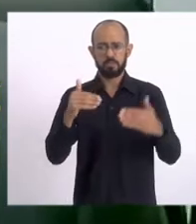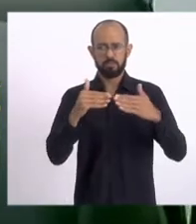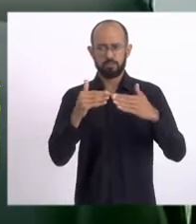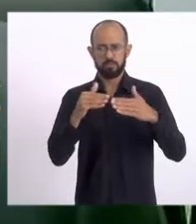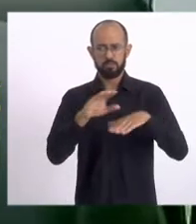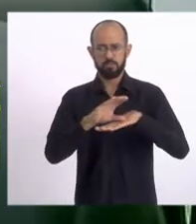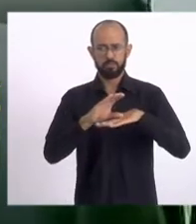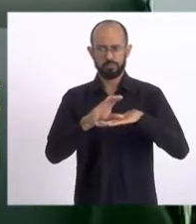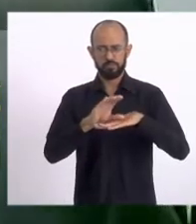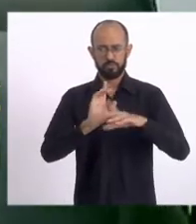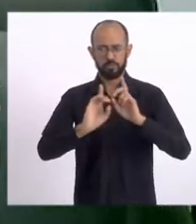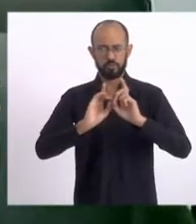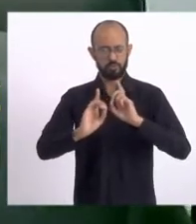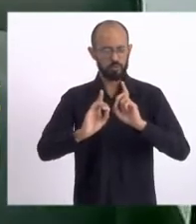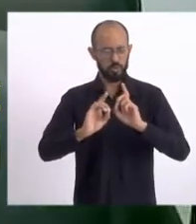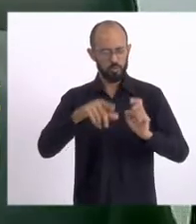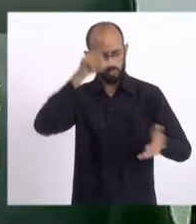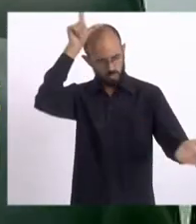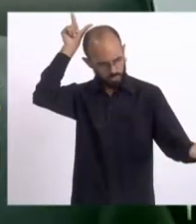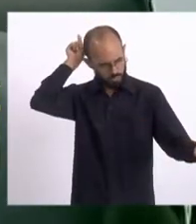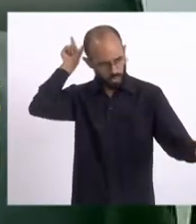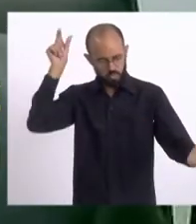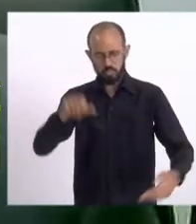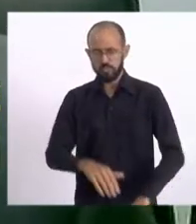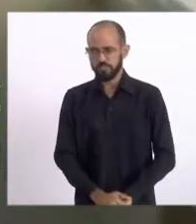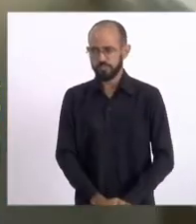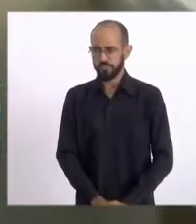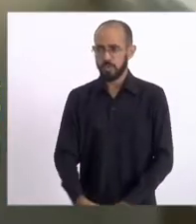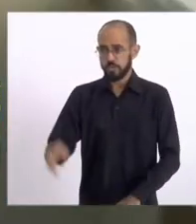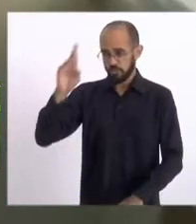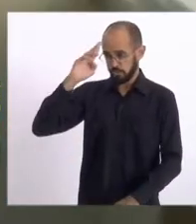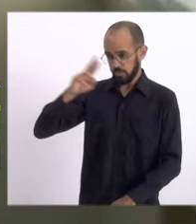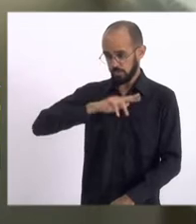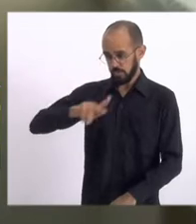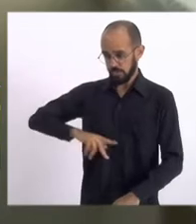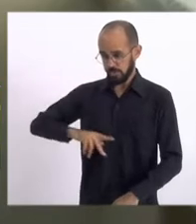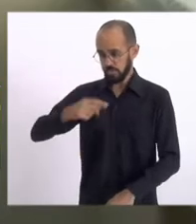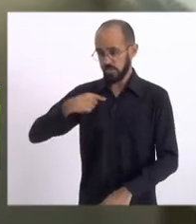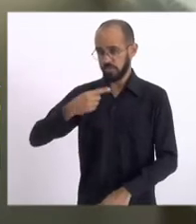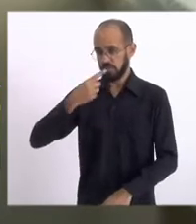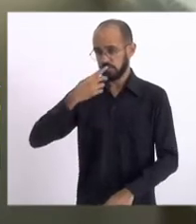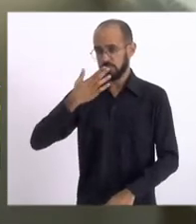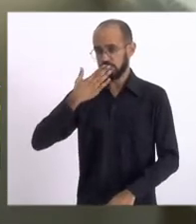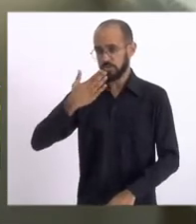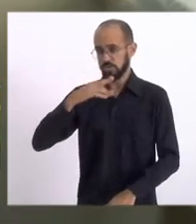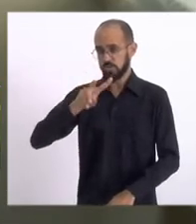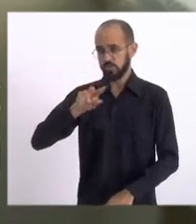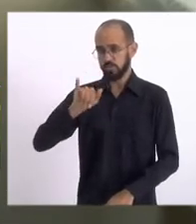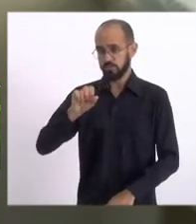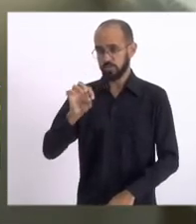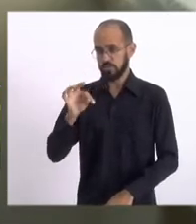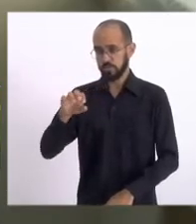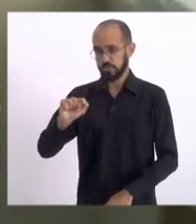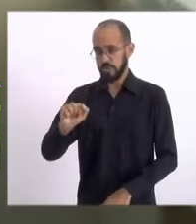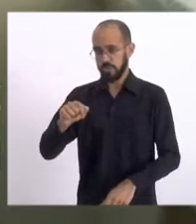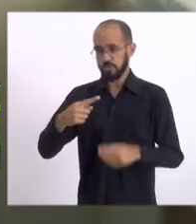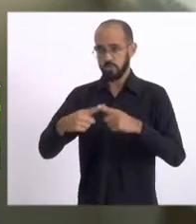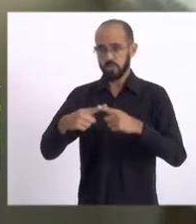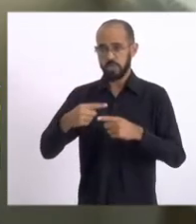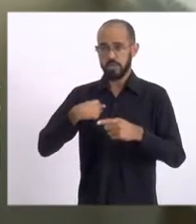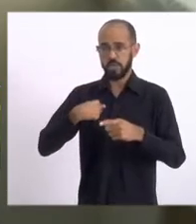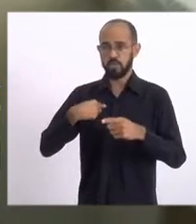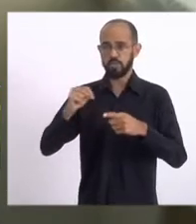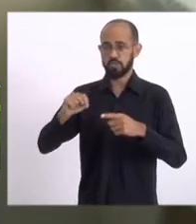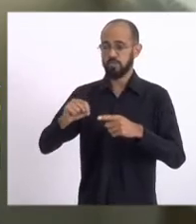constitucionalidade. Em discussão, deputado Luiz Paulo. Senhor presidente, eu estou pedindo vista, porque eu tive embate com Vossa